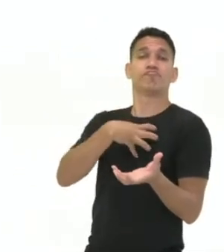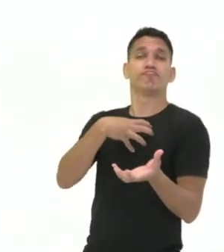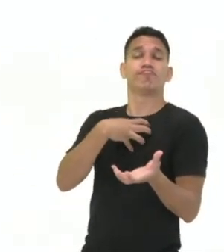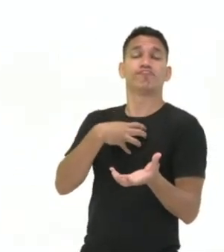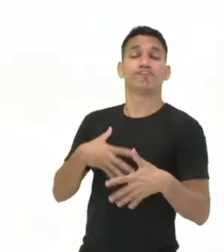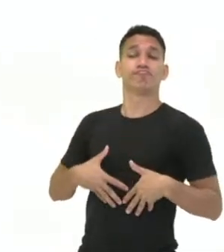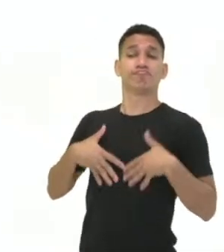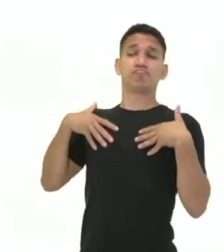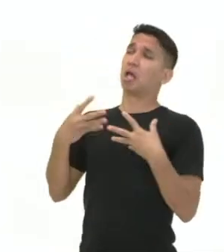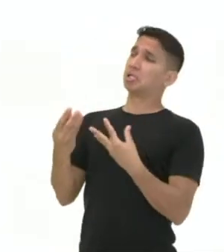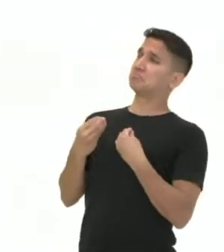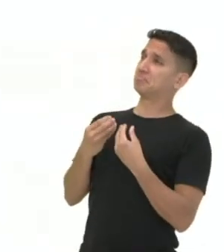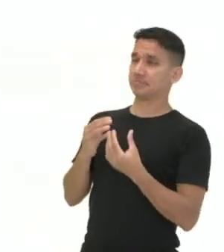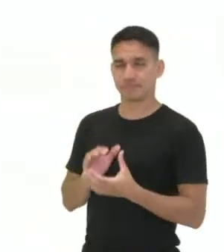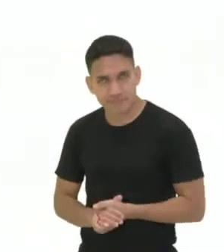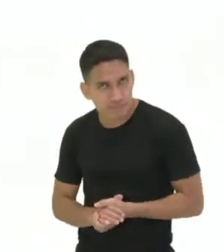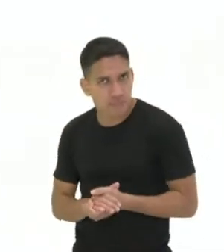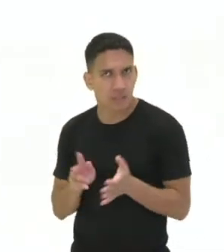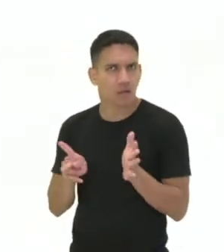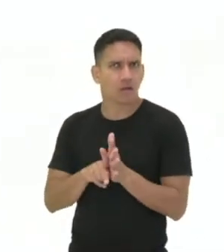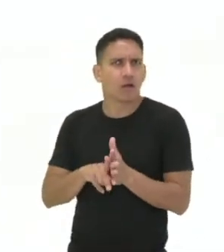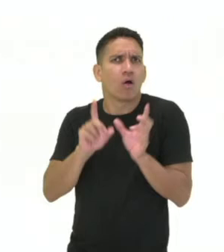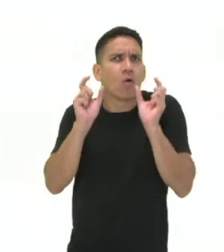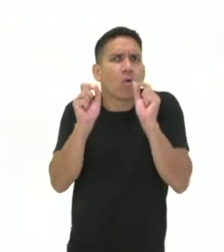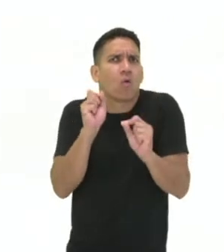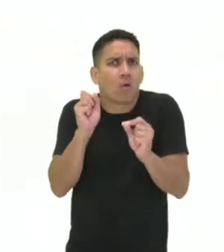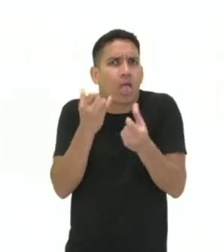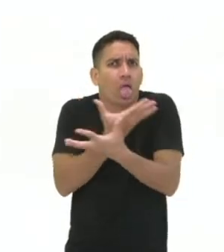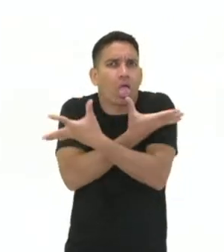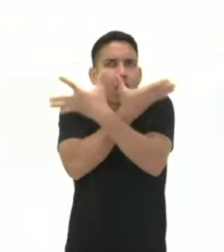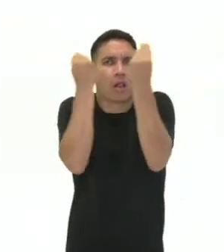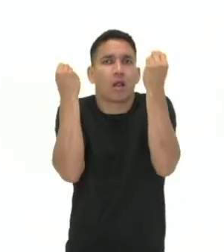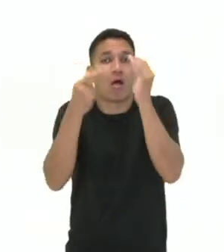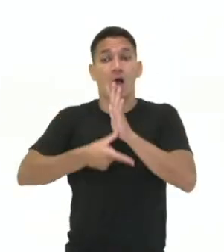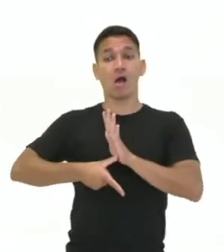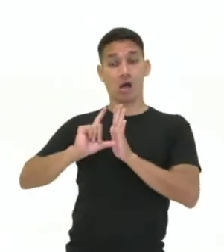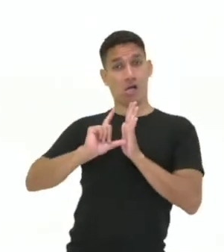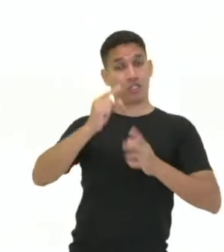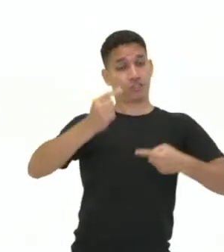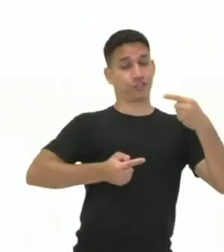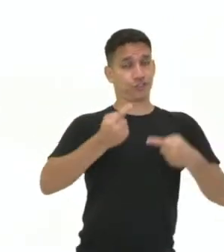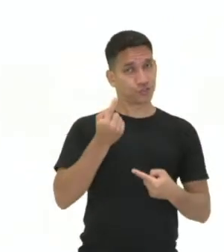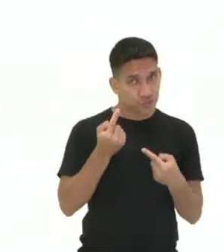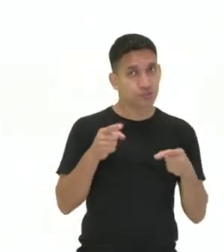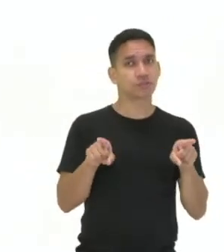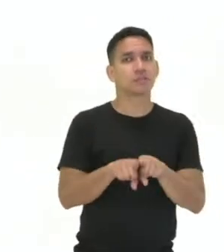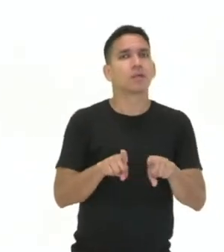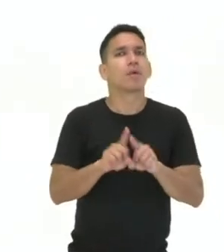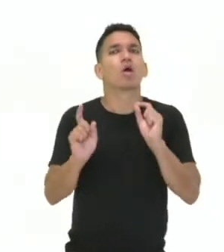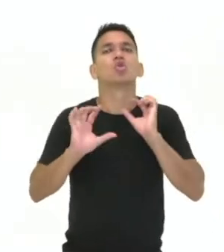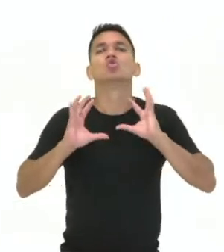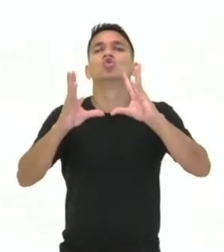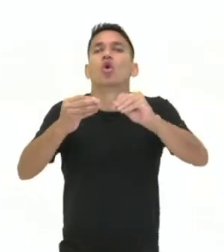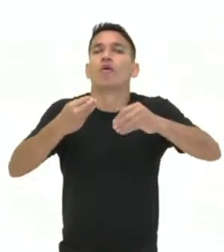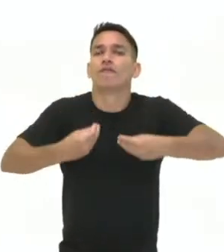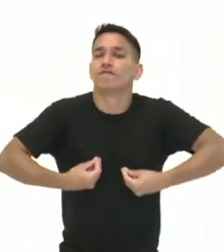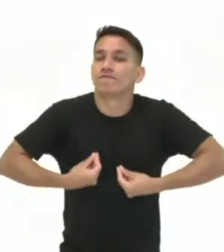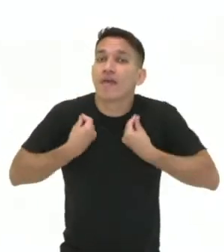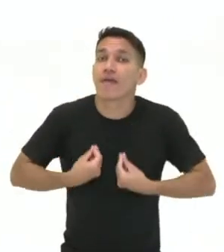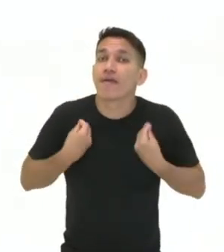herdeira, relegando à sombra do apolitismo ou do pré-político todas as formas de vida em